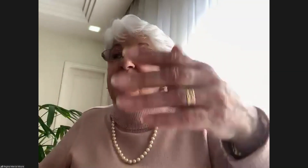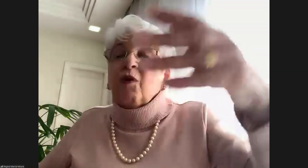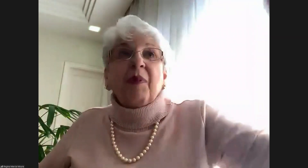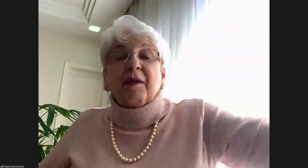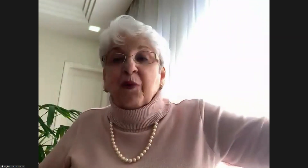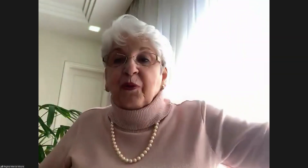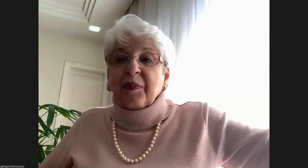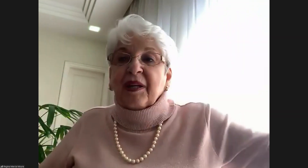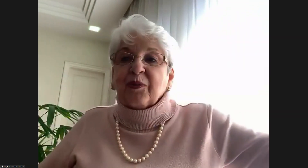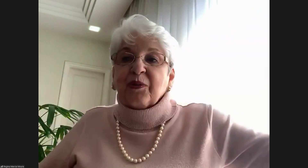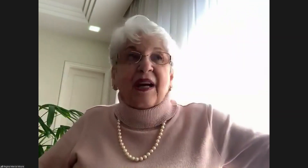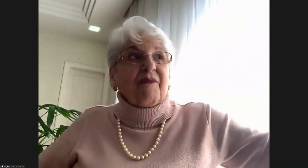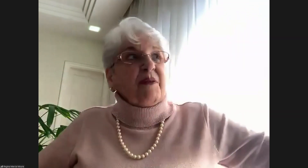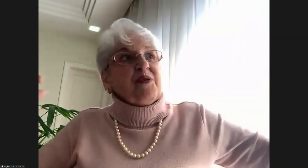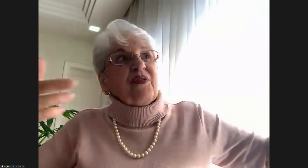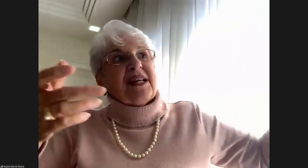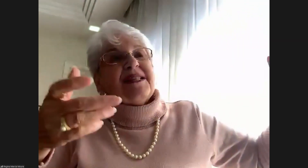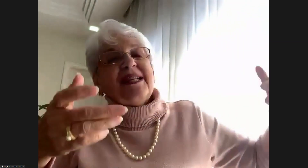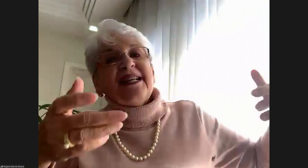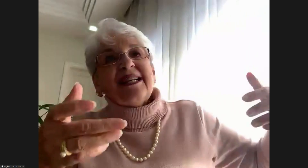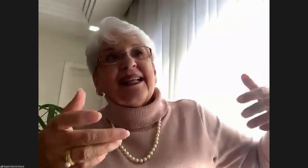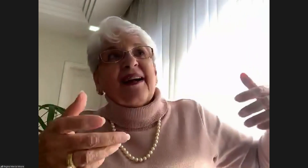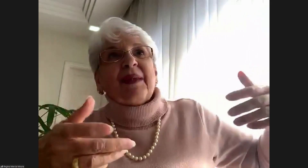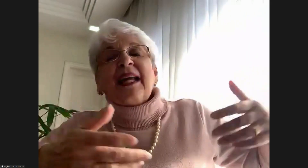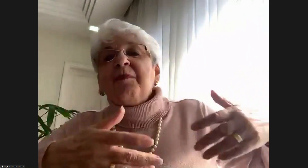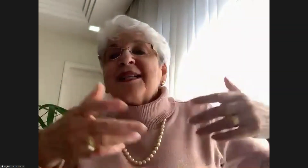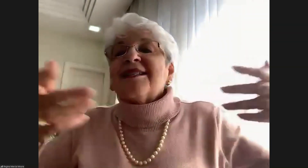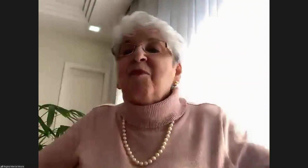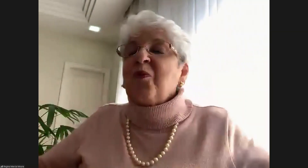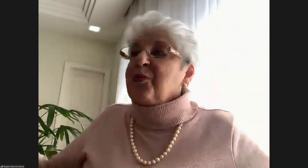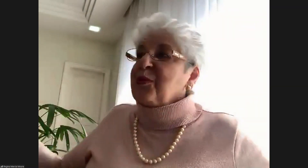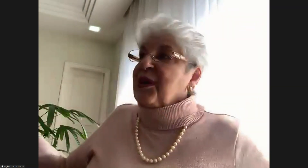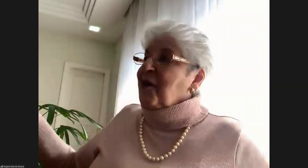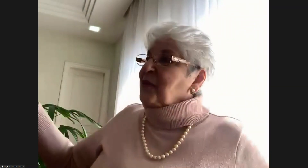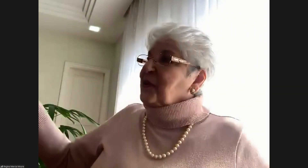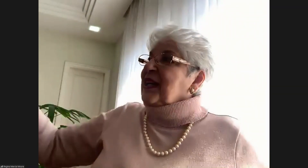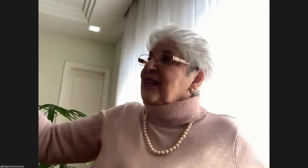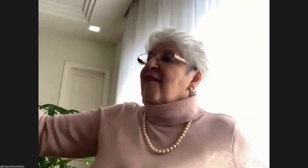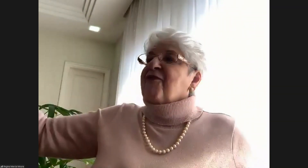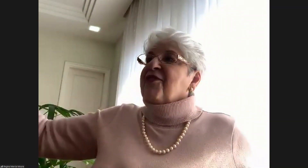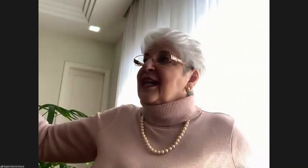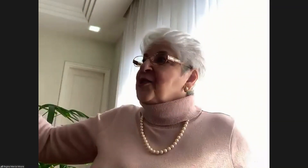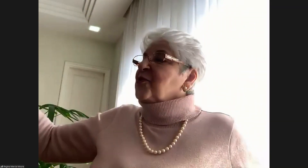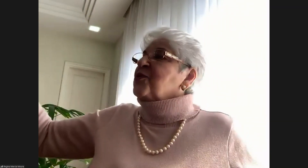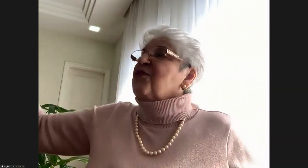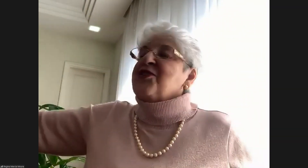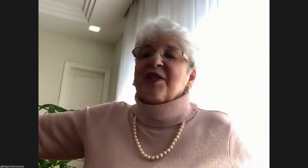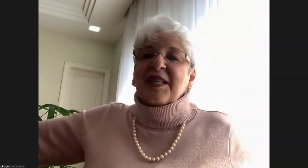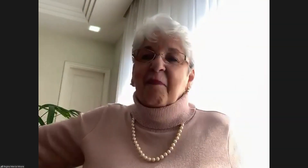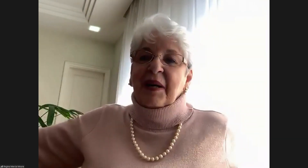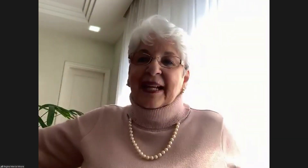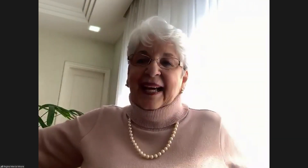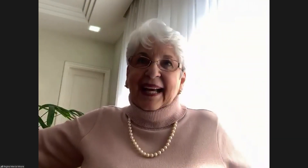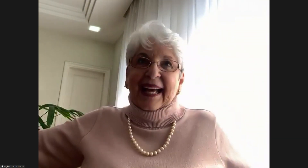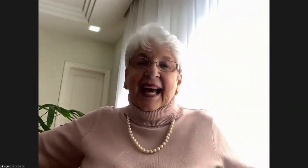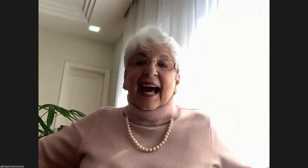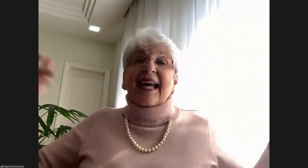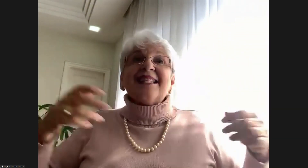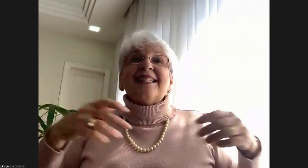vamos derrubar monumentos, vamos fazer animação cultural na frente, nos fins de